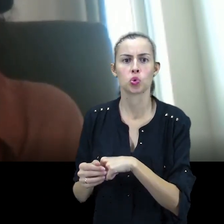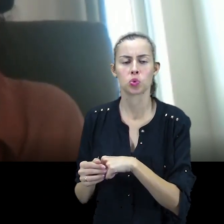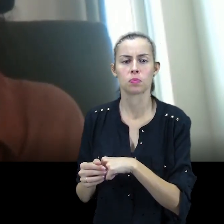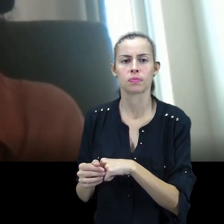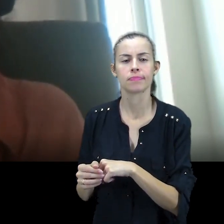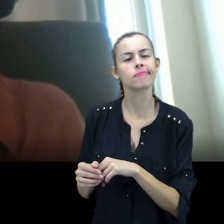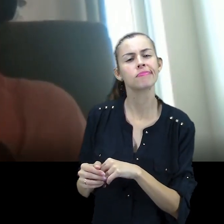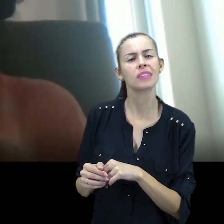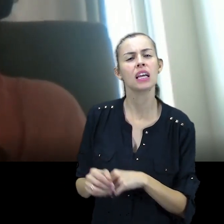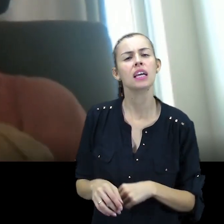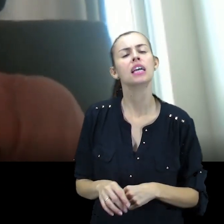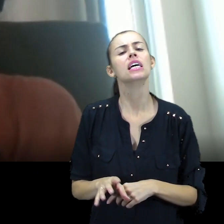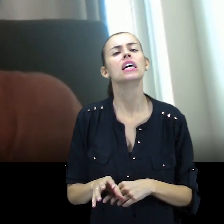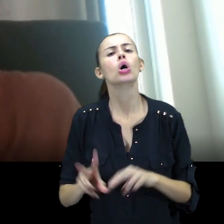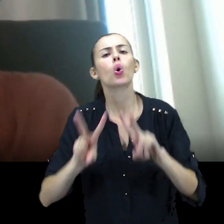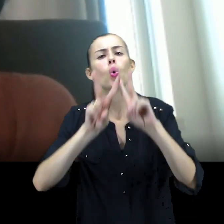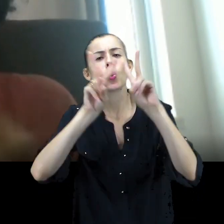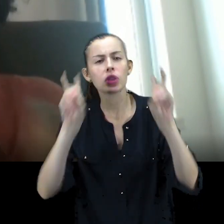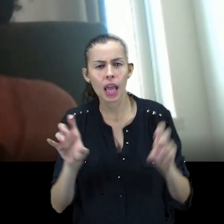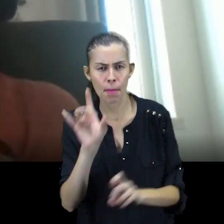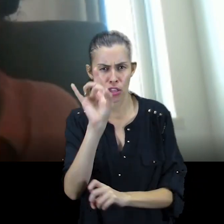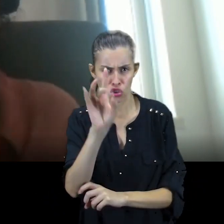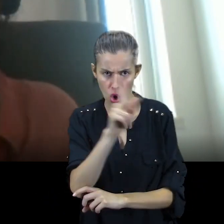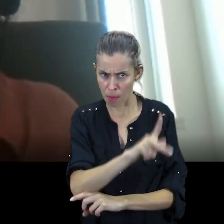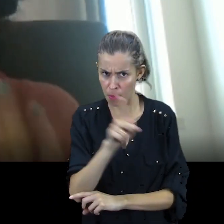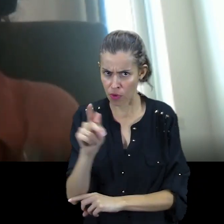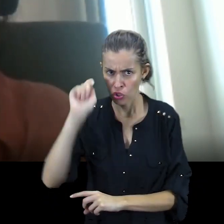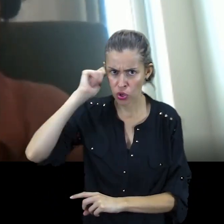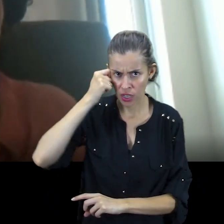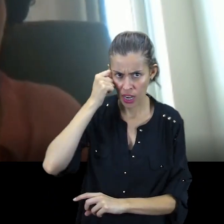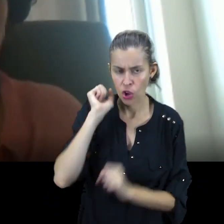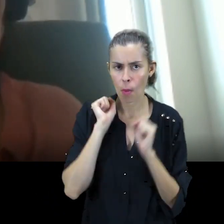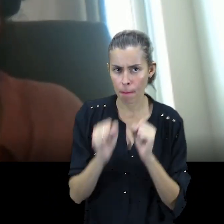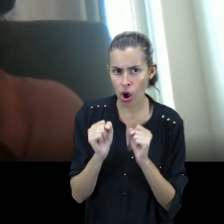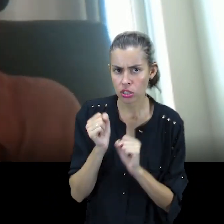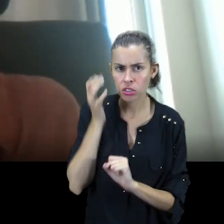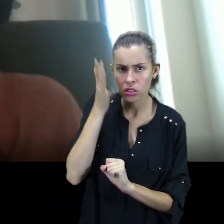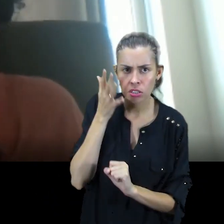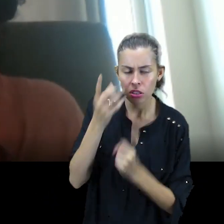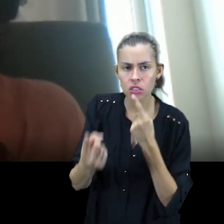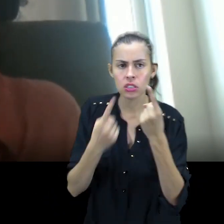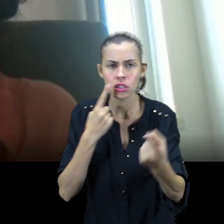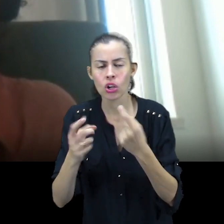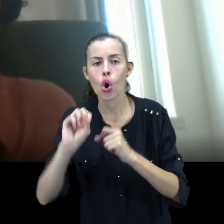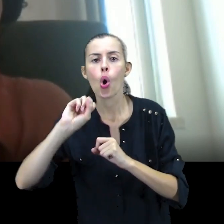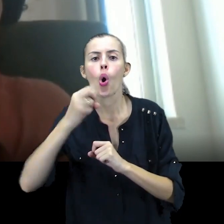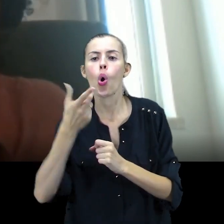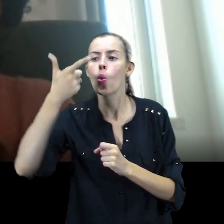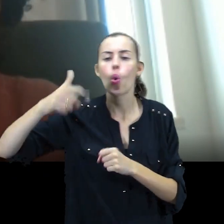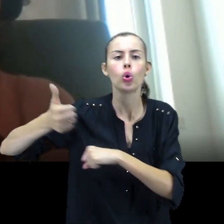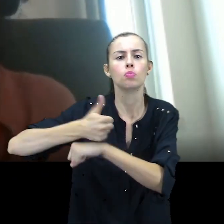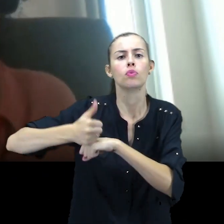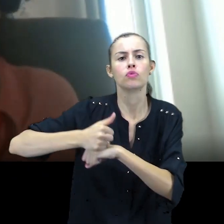isso não sejam sempre as mesmas pessoas que estejam interessadas e fazendo esses cursos, enquanto outras estão